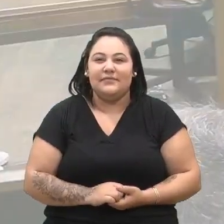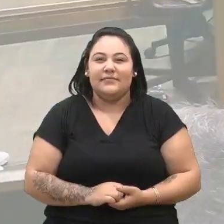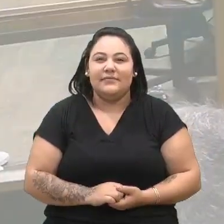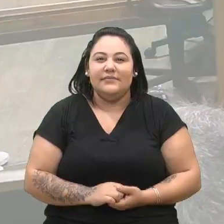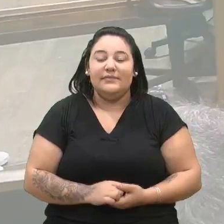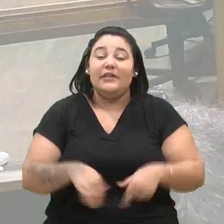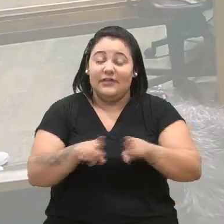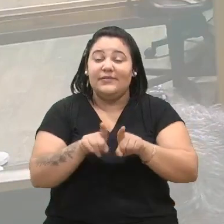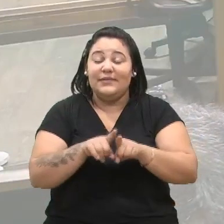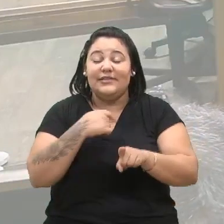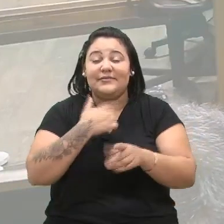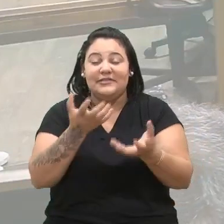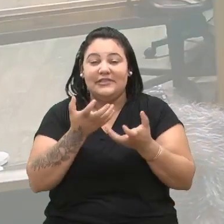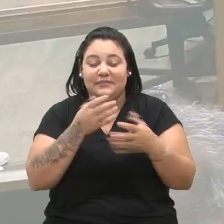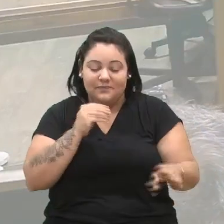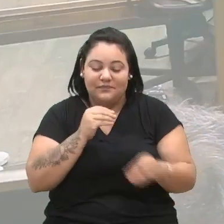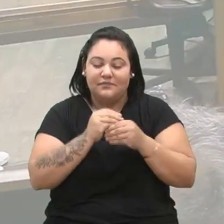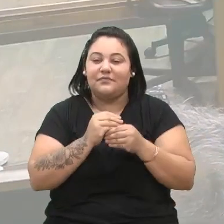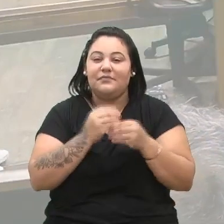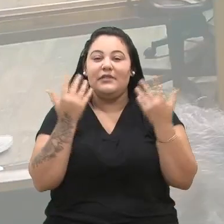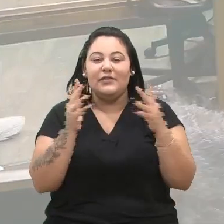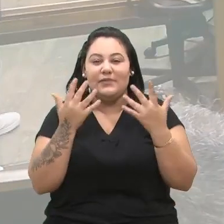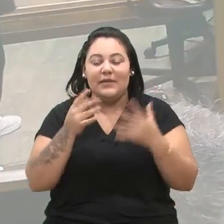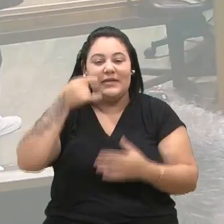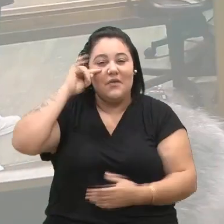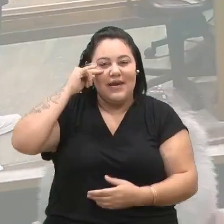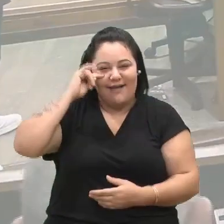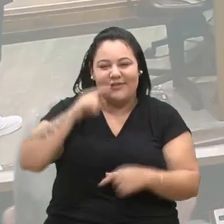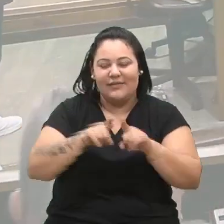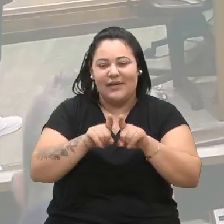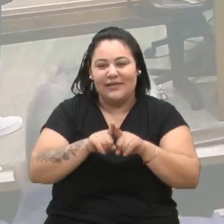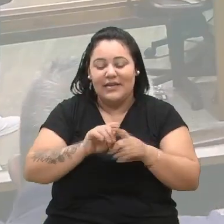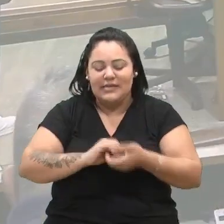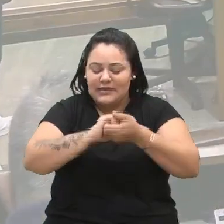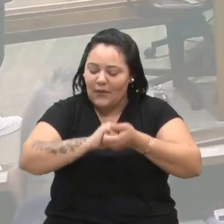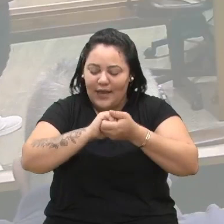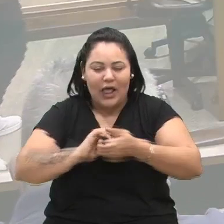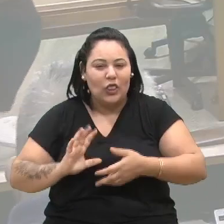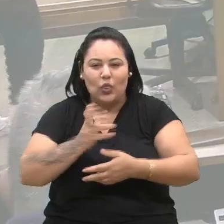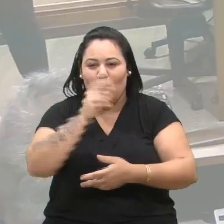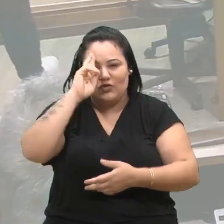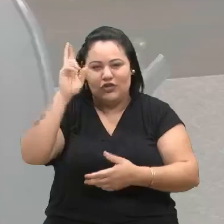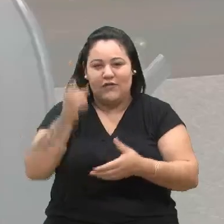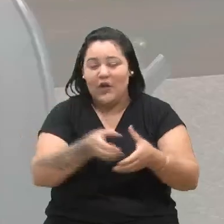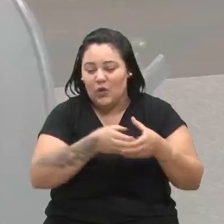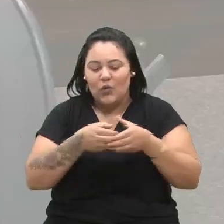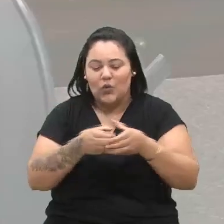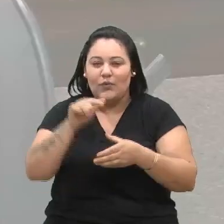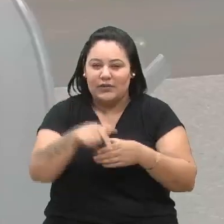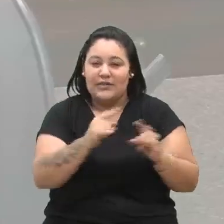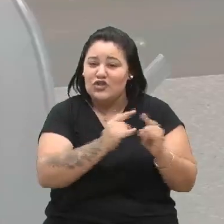também gostaria de me somar a esse voto de congratulações ao INAV e saudar toda a diretoria desse importante instituto